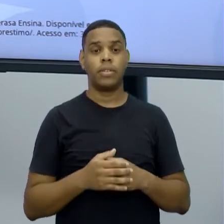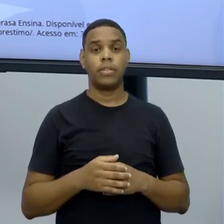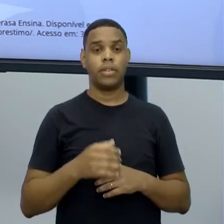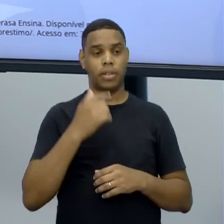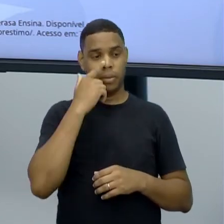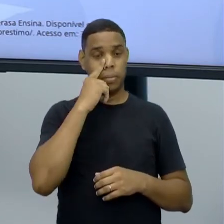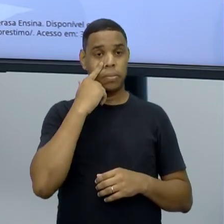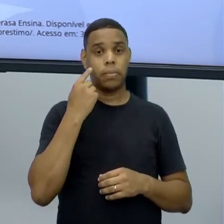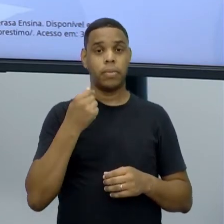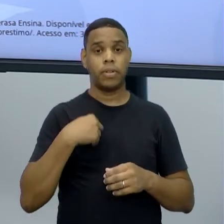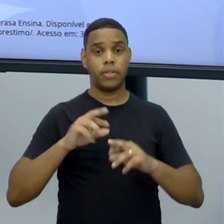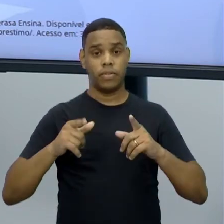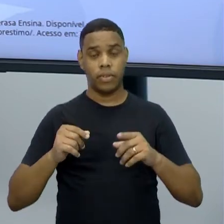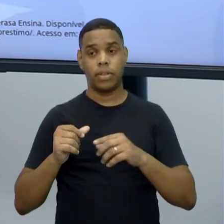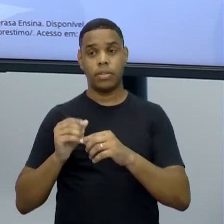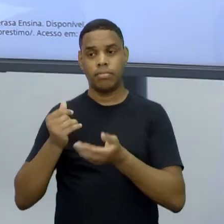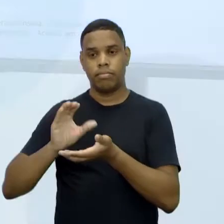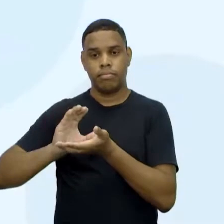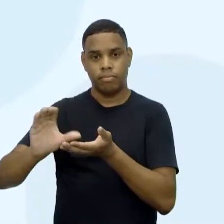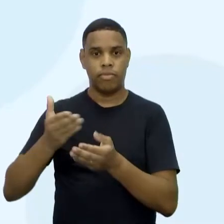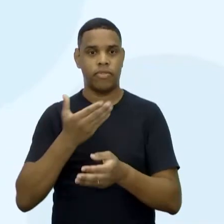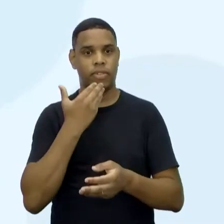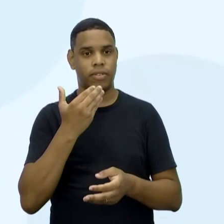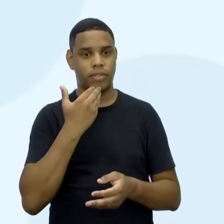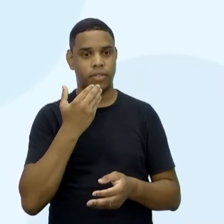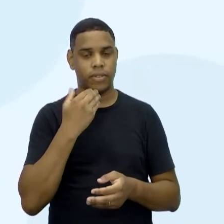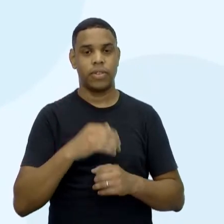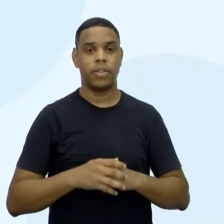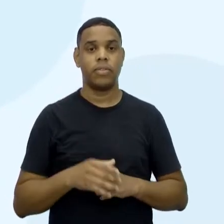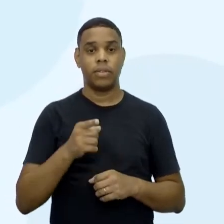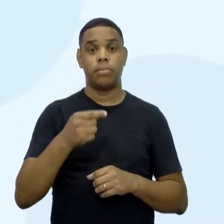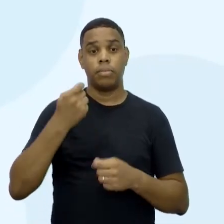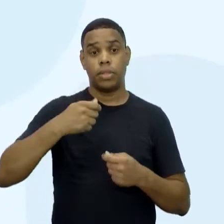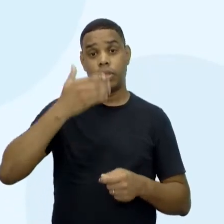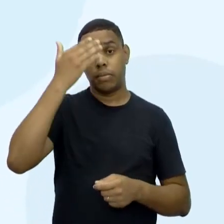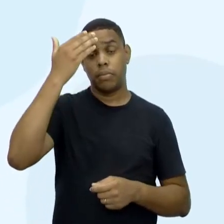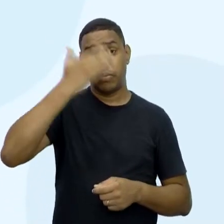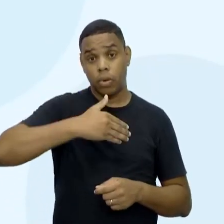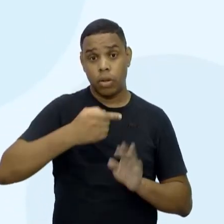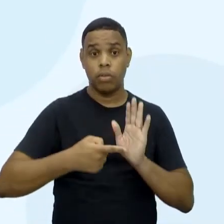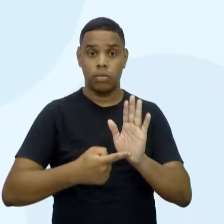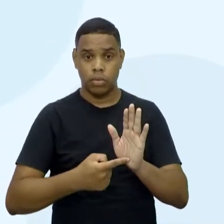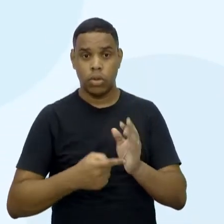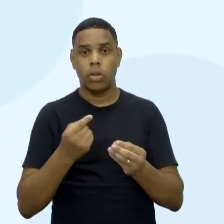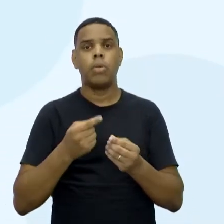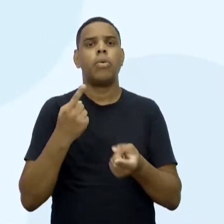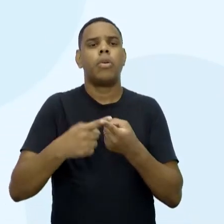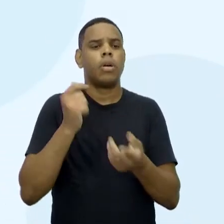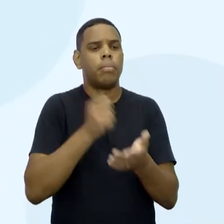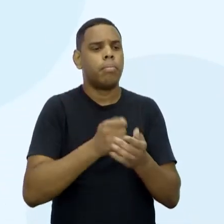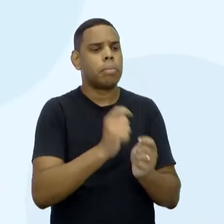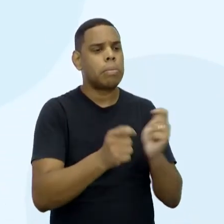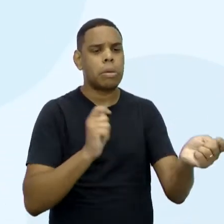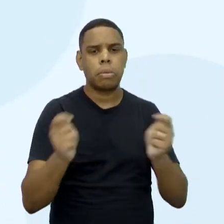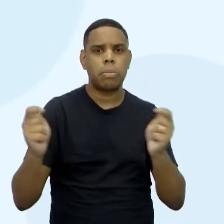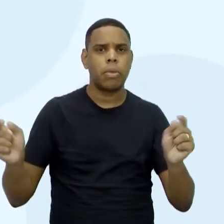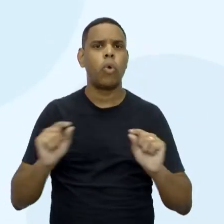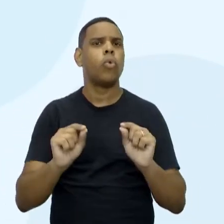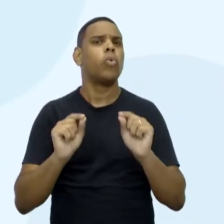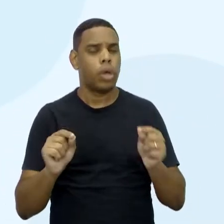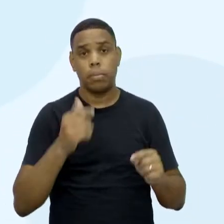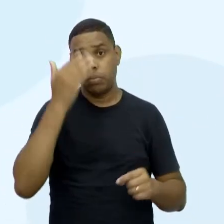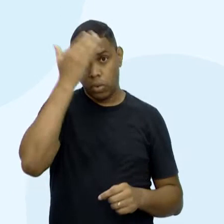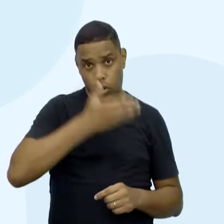agora para o empréstimo, que o empréstimo é bem mais fácil. Você precisa comprovar como vai gastar o dinheiro. Então, no financiamento a